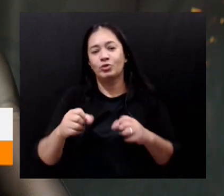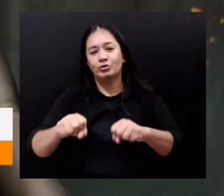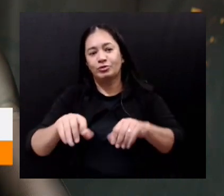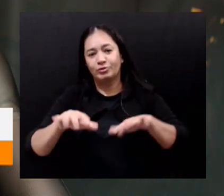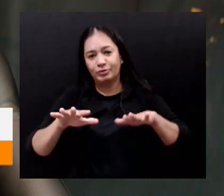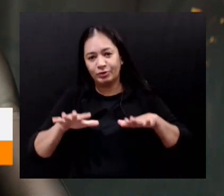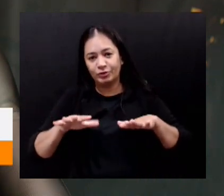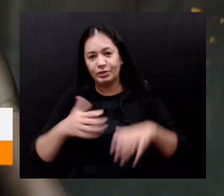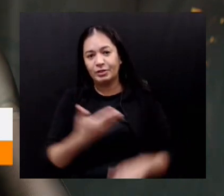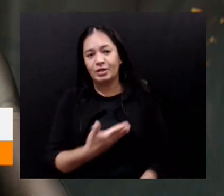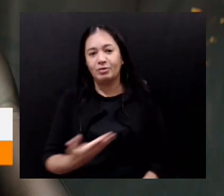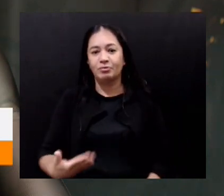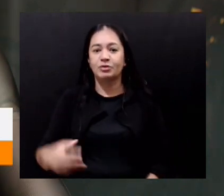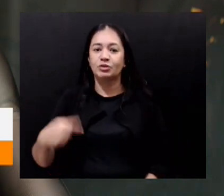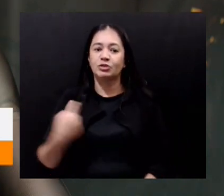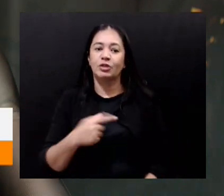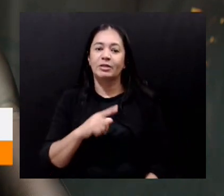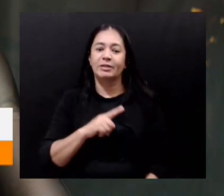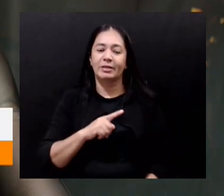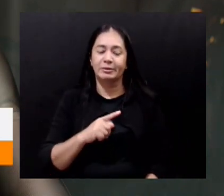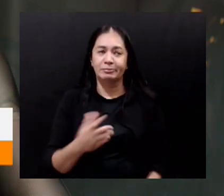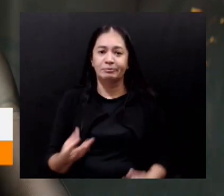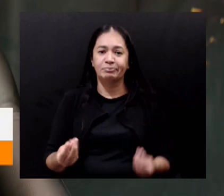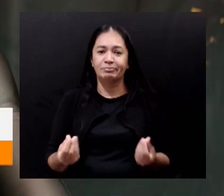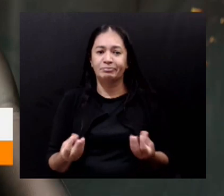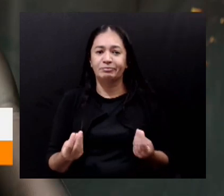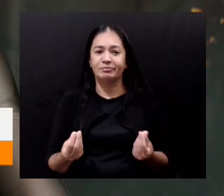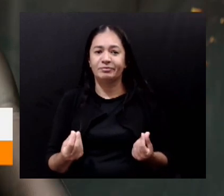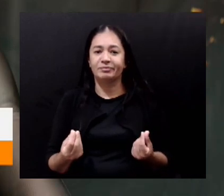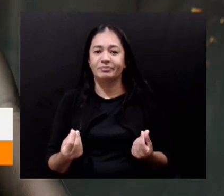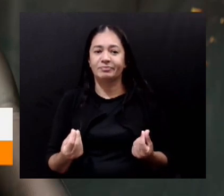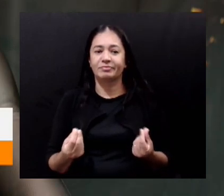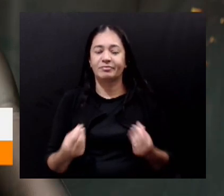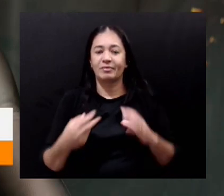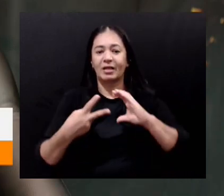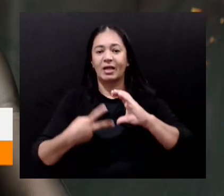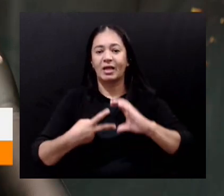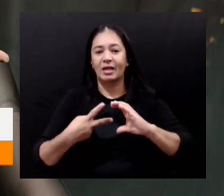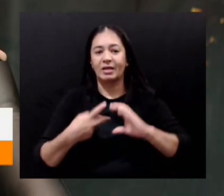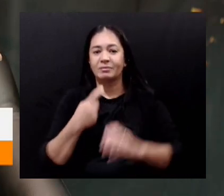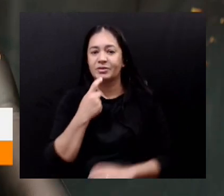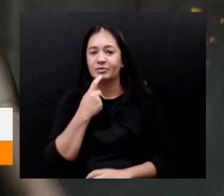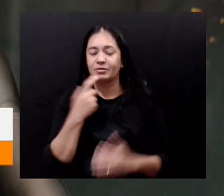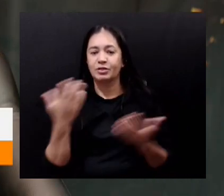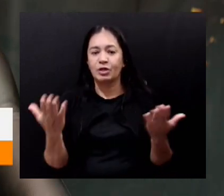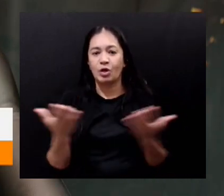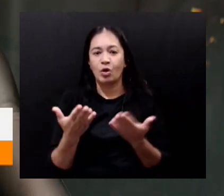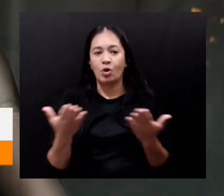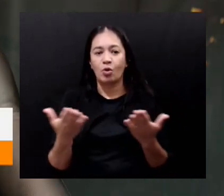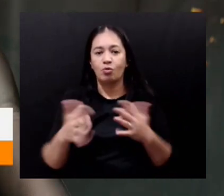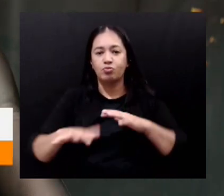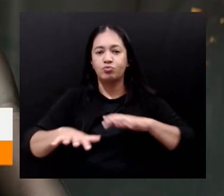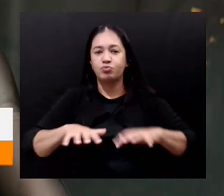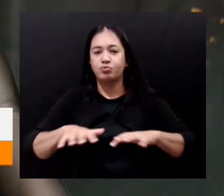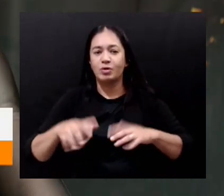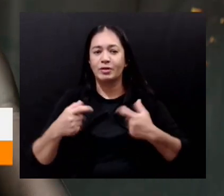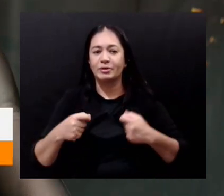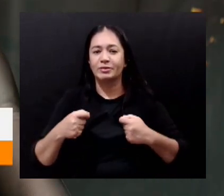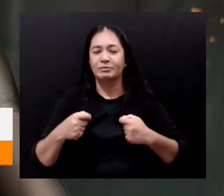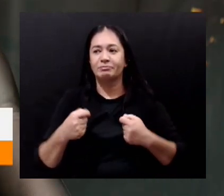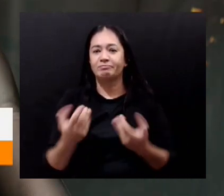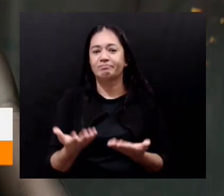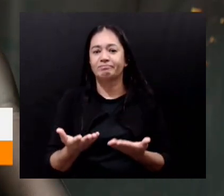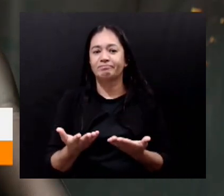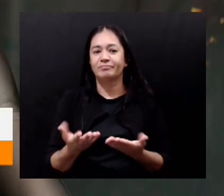audiência pública e a Câmara de Campinas hoje super movimentada, a gente precisa entregar e então a gente precisa ir